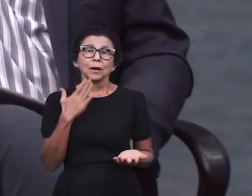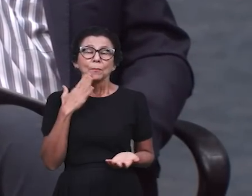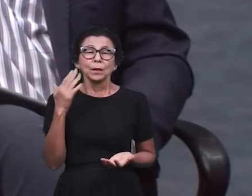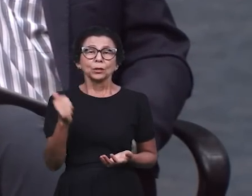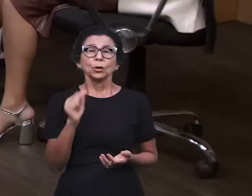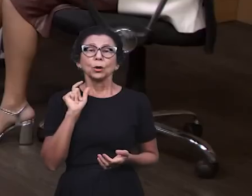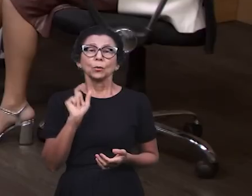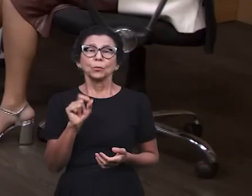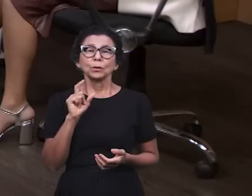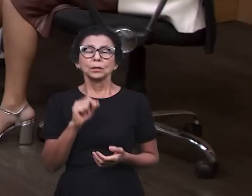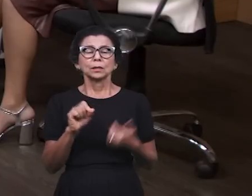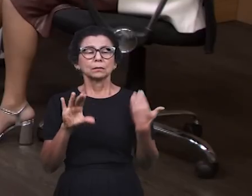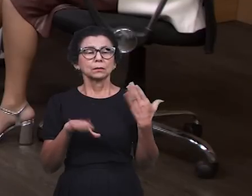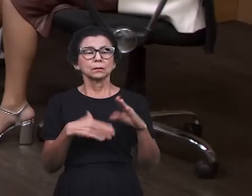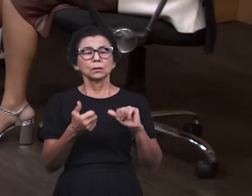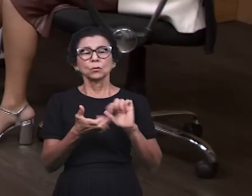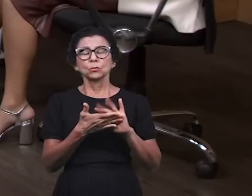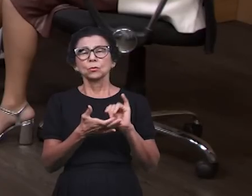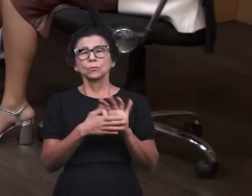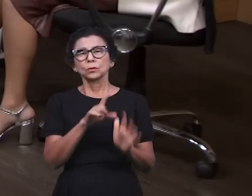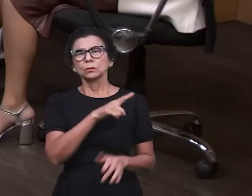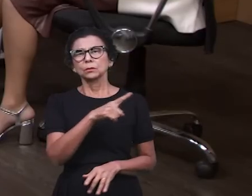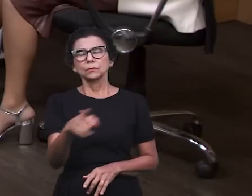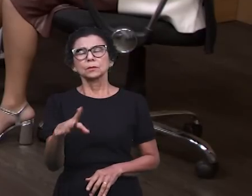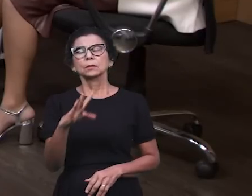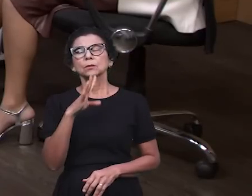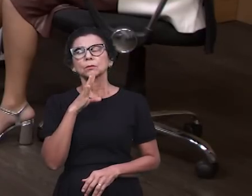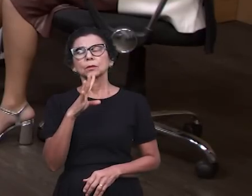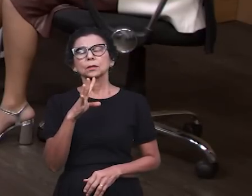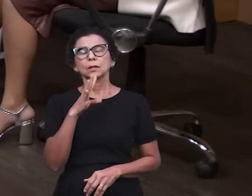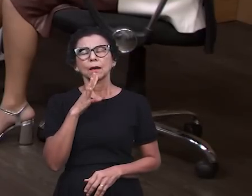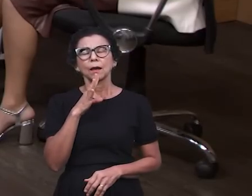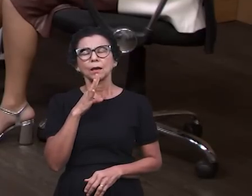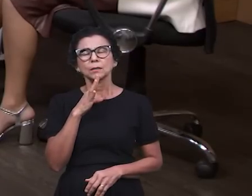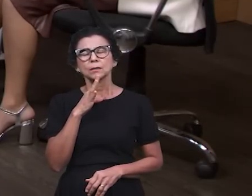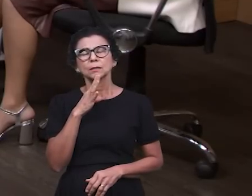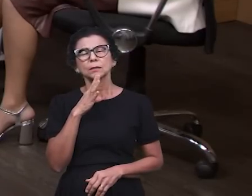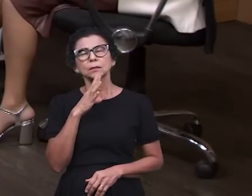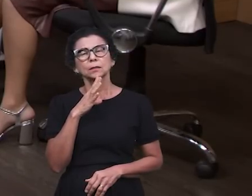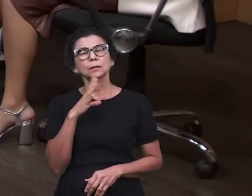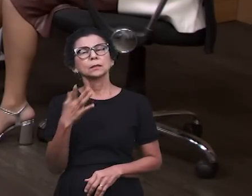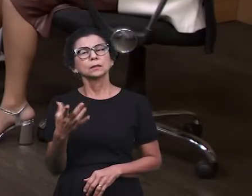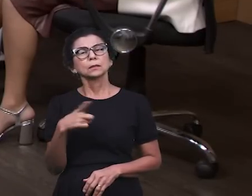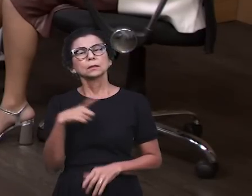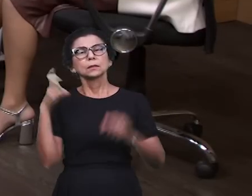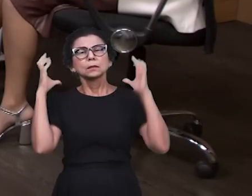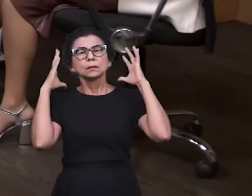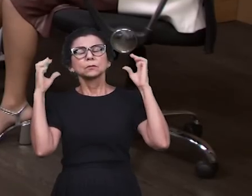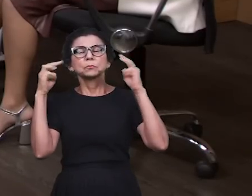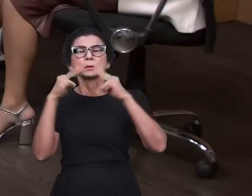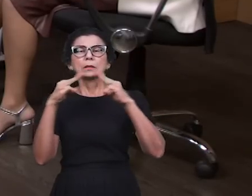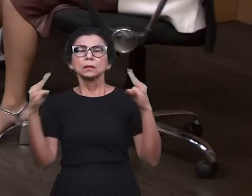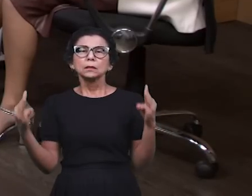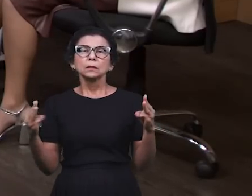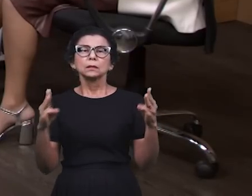aquilo que é cantado na Rádio Manaim, aquilo que são os louvores, que são muitos, aquilo que está na coletânea, a coletânea